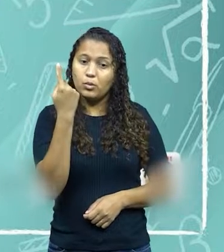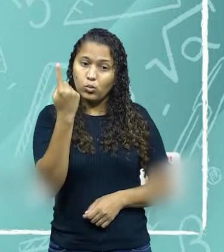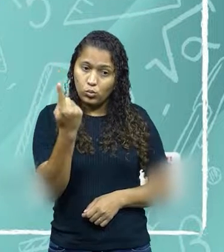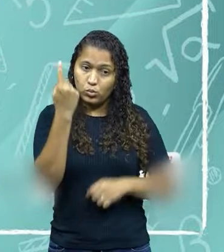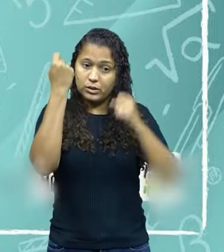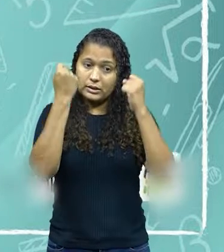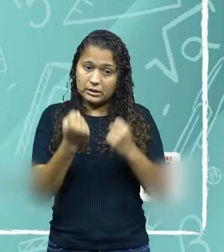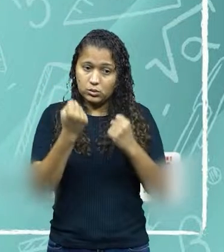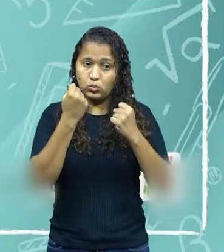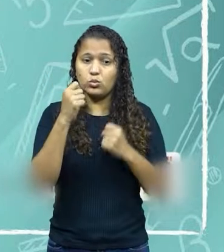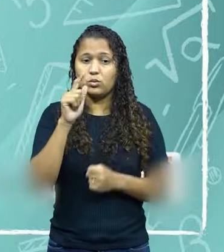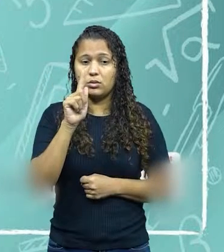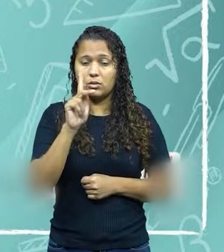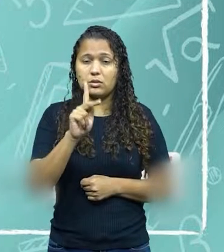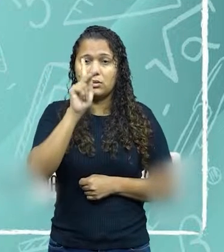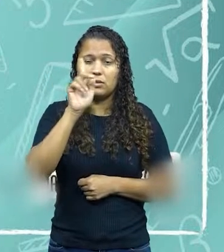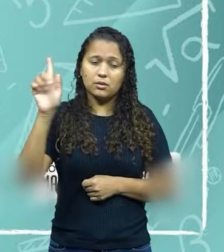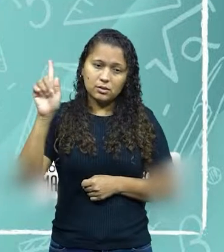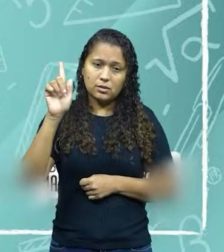vai multiplicar